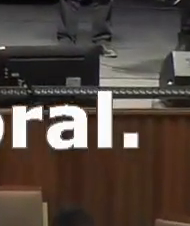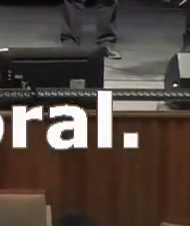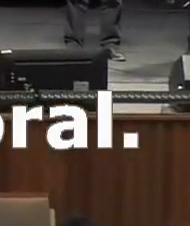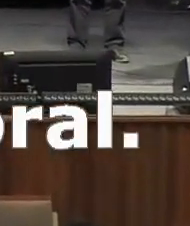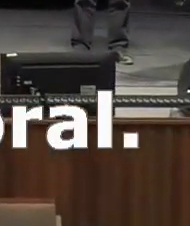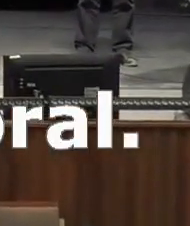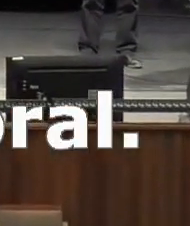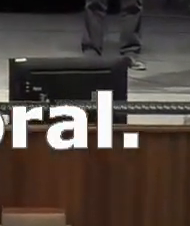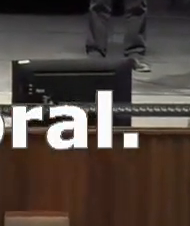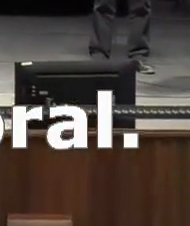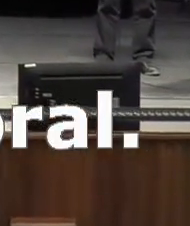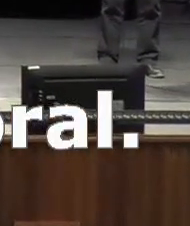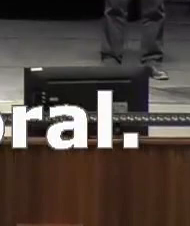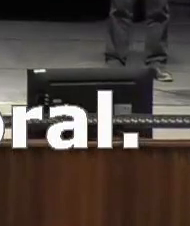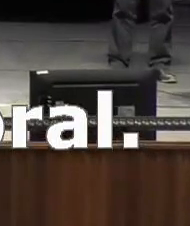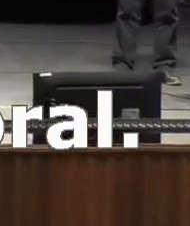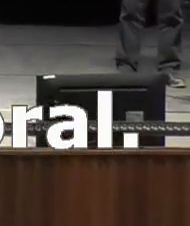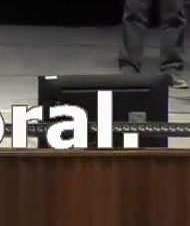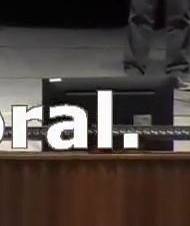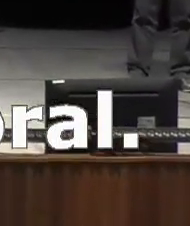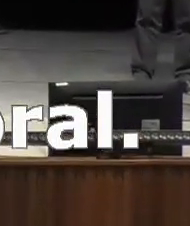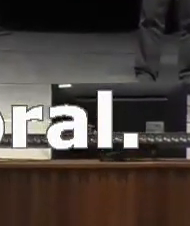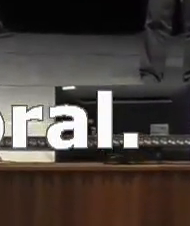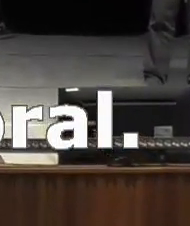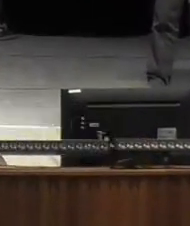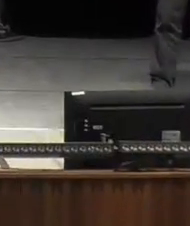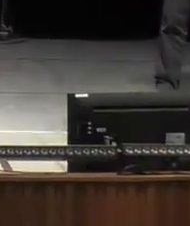E passa o temporal,